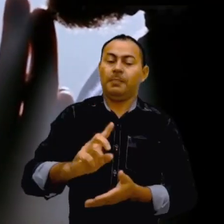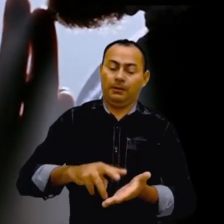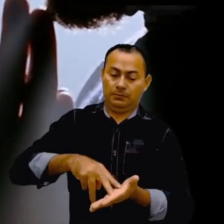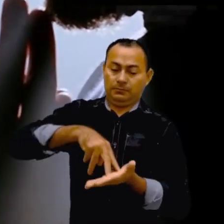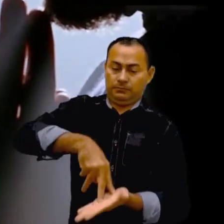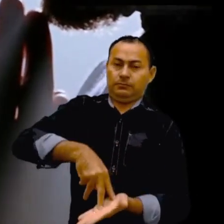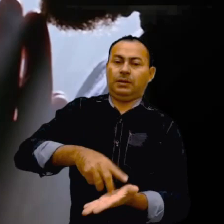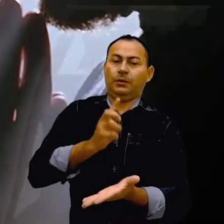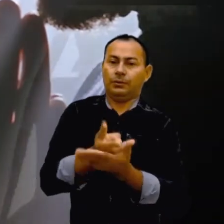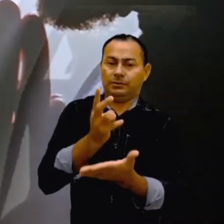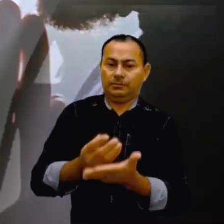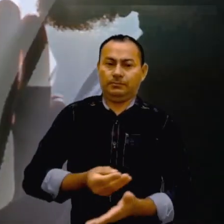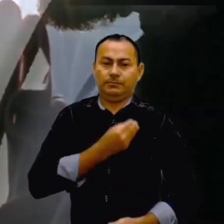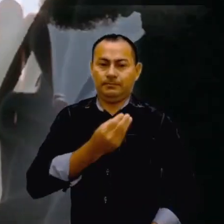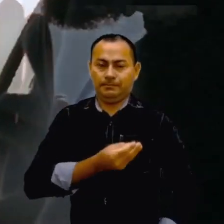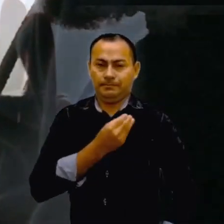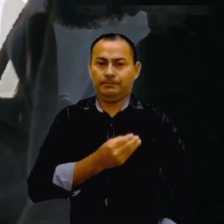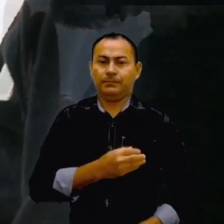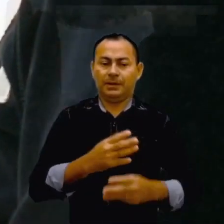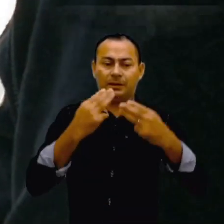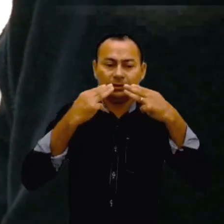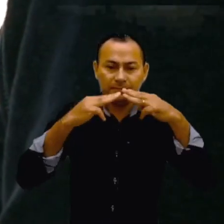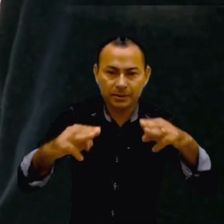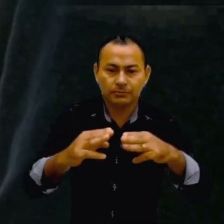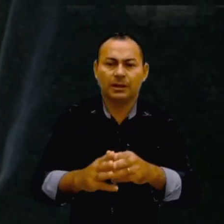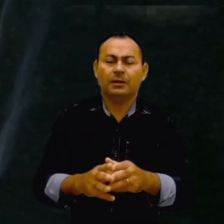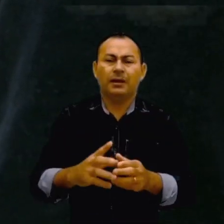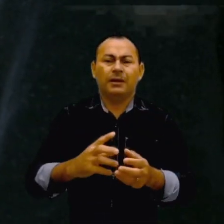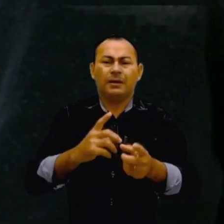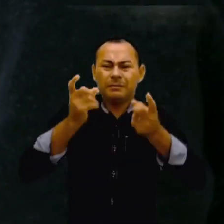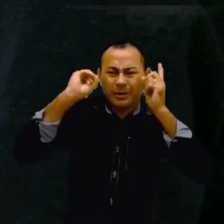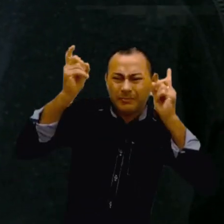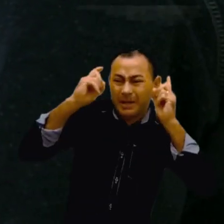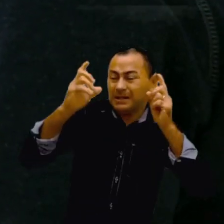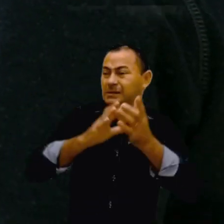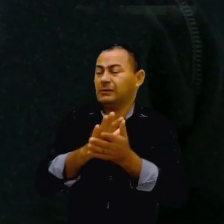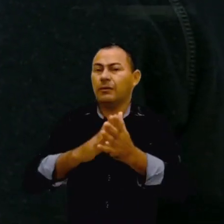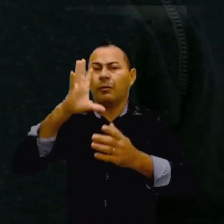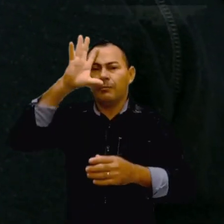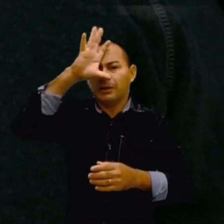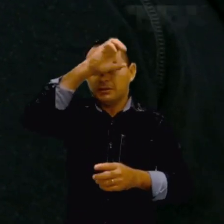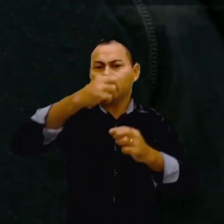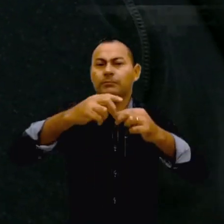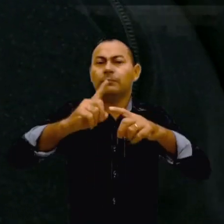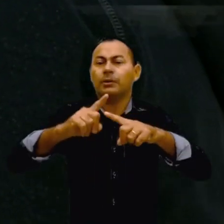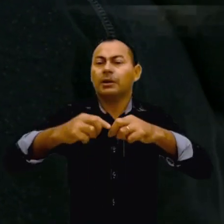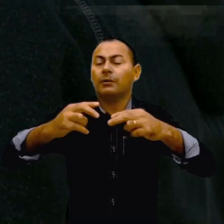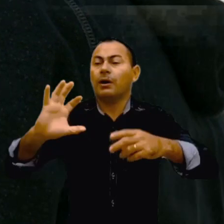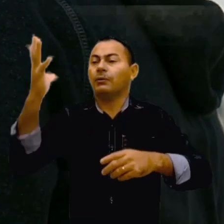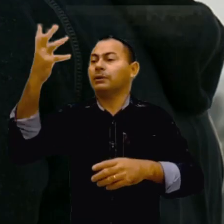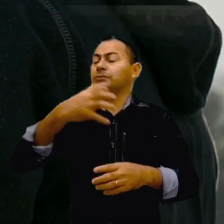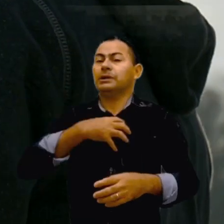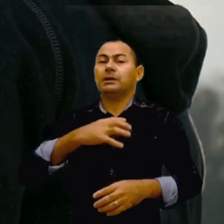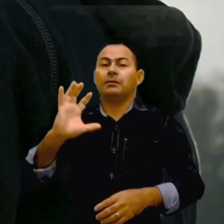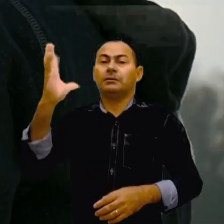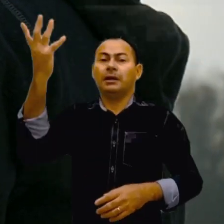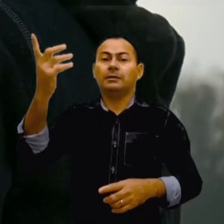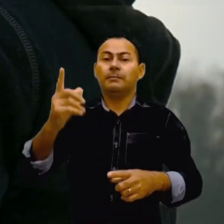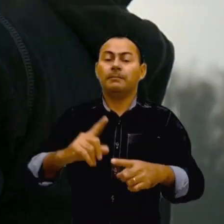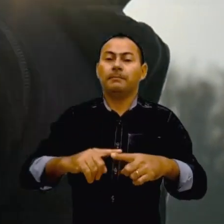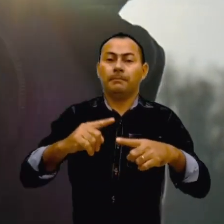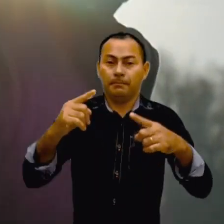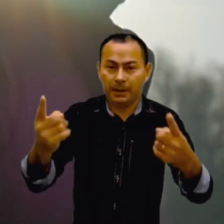Nos levantamos e continuamos nossa jornada. Ficamos perplexos porque não compreendemos porque as coisas acontecem do jeito que